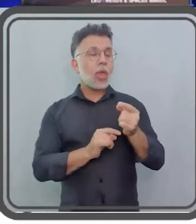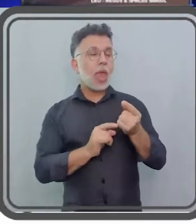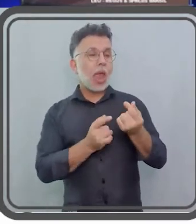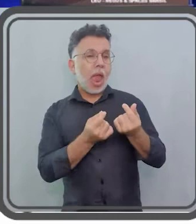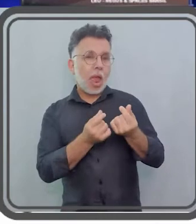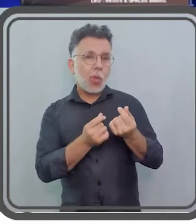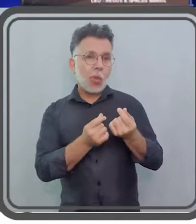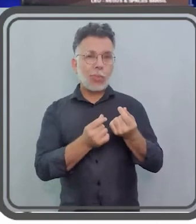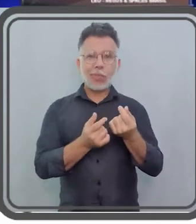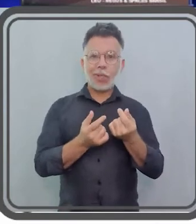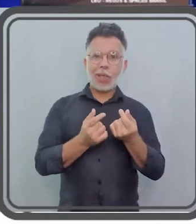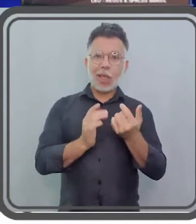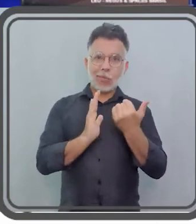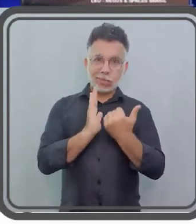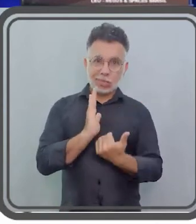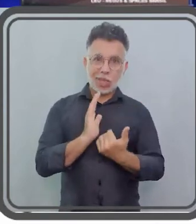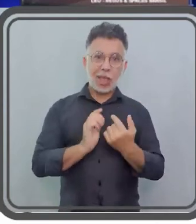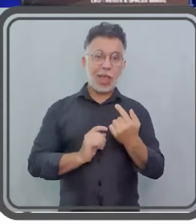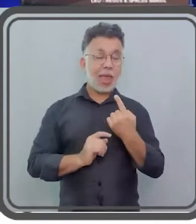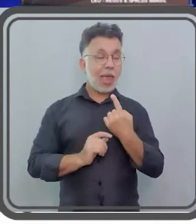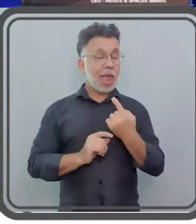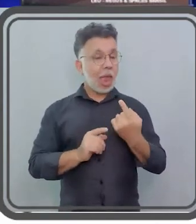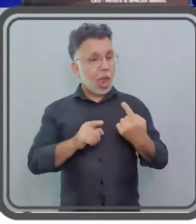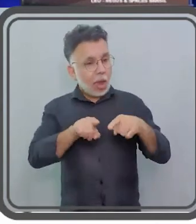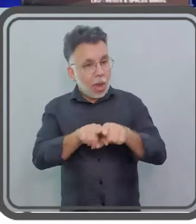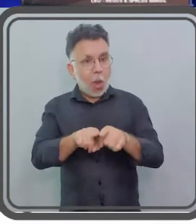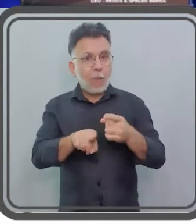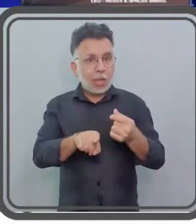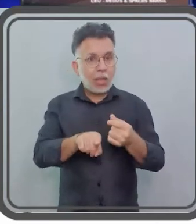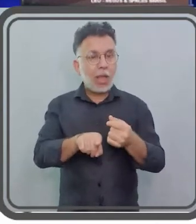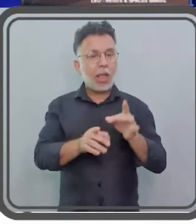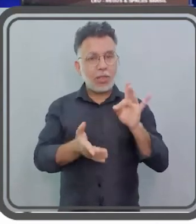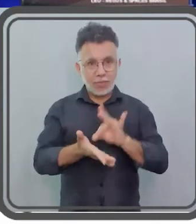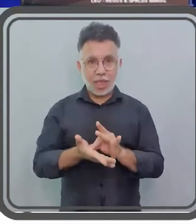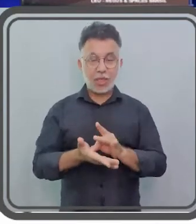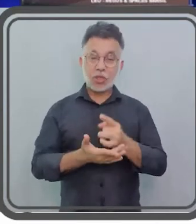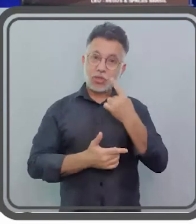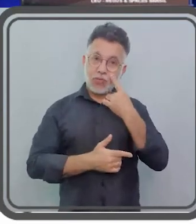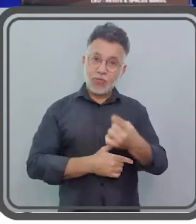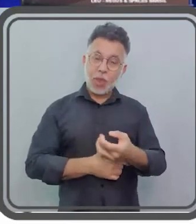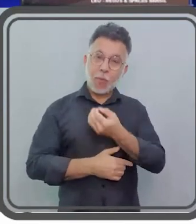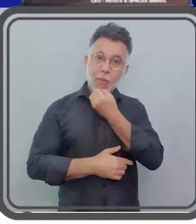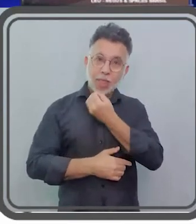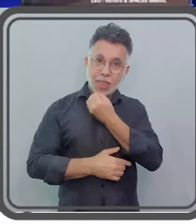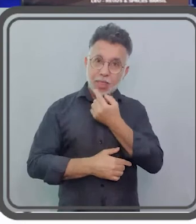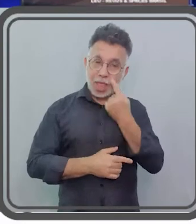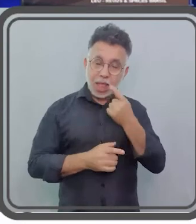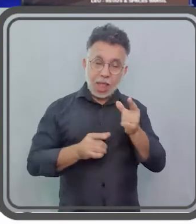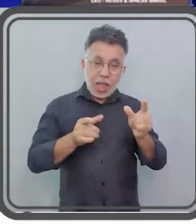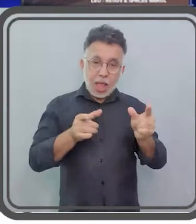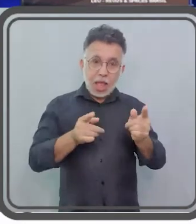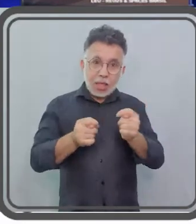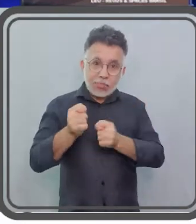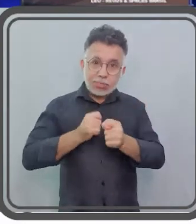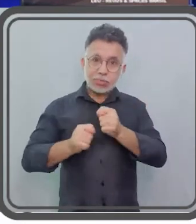gente oferece uma parceria de verdade, onde a gente tiver a oportunidade de reduzir custo, a gente vai oferecer